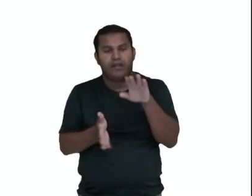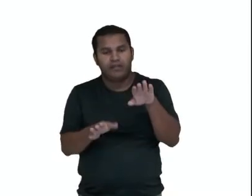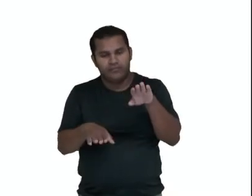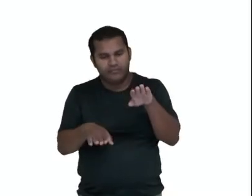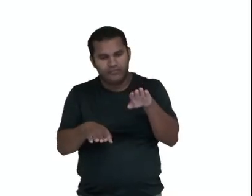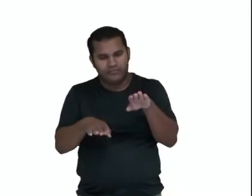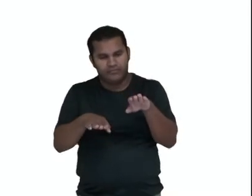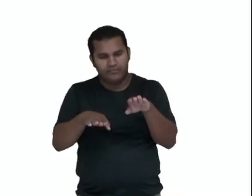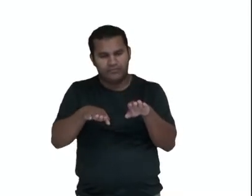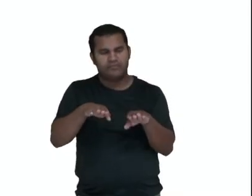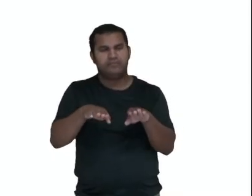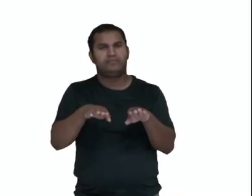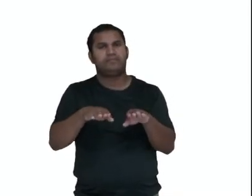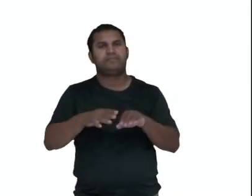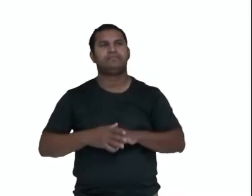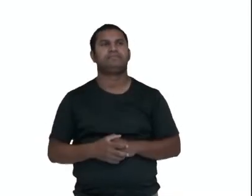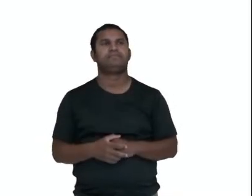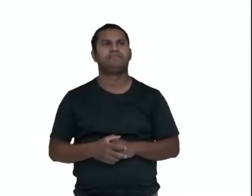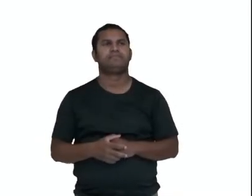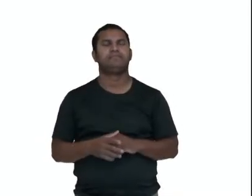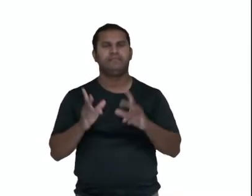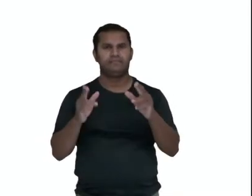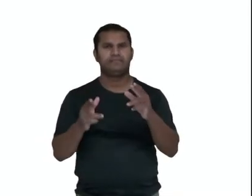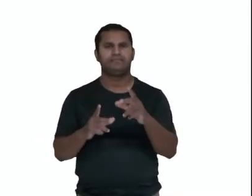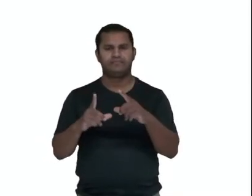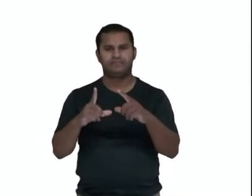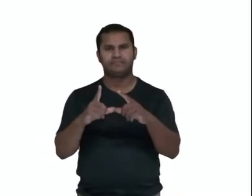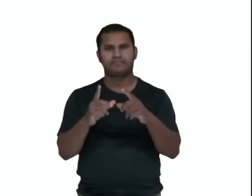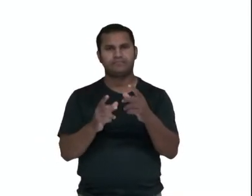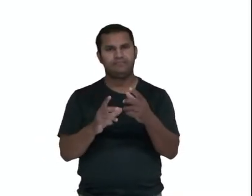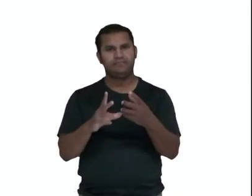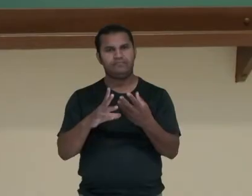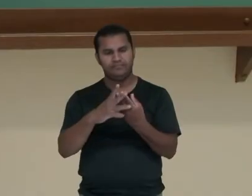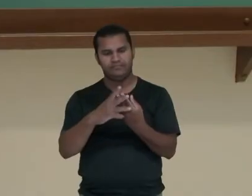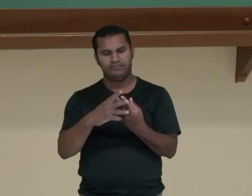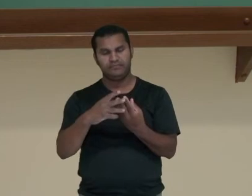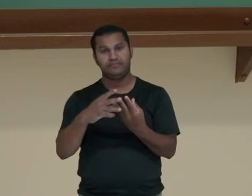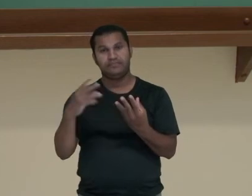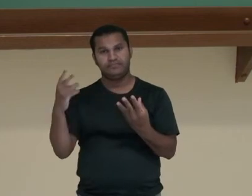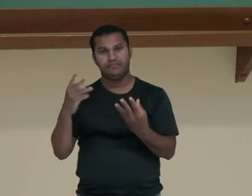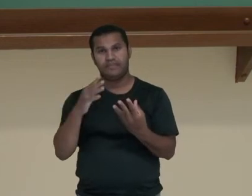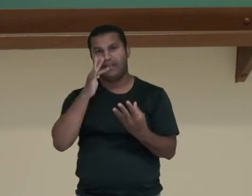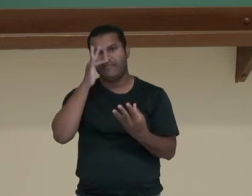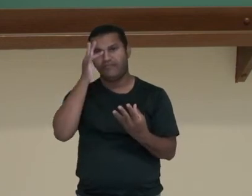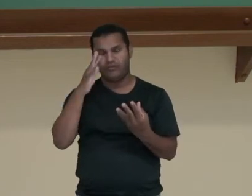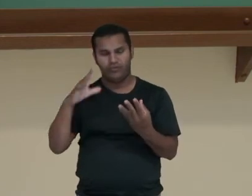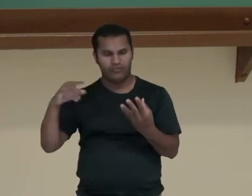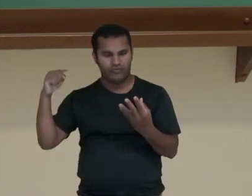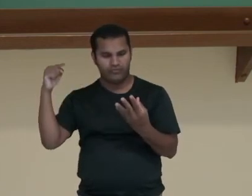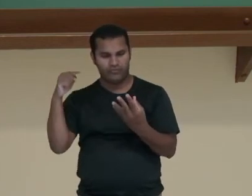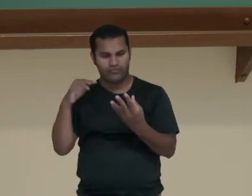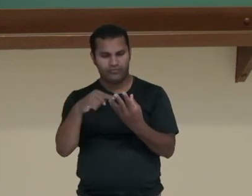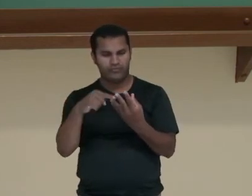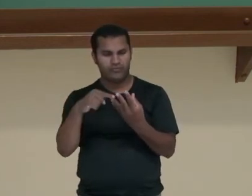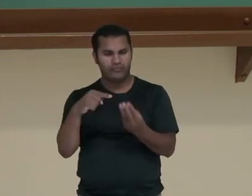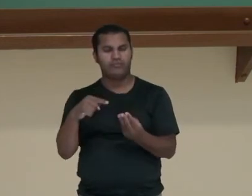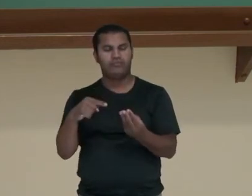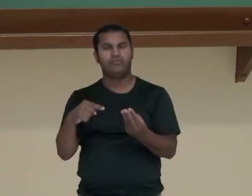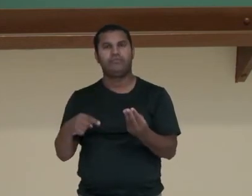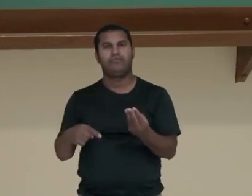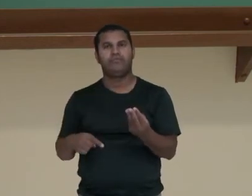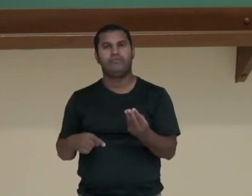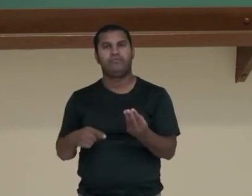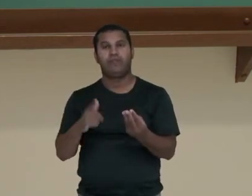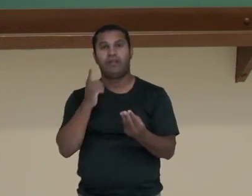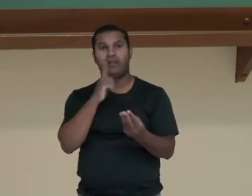pararam para se perguntar por que ela se fecha? Então, ela se fecha pelo seguinte: quando você encosta nela, ela pensa, olha,